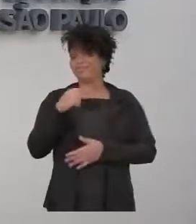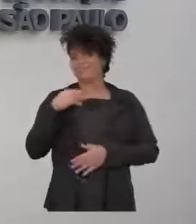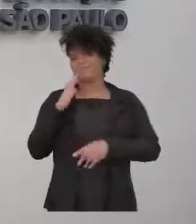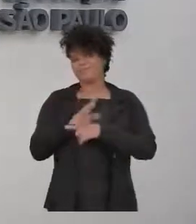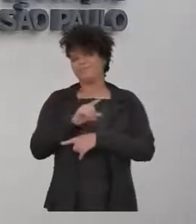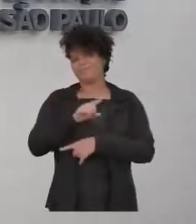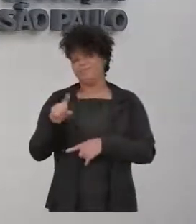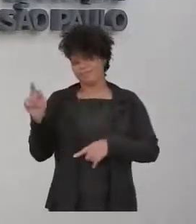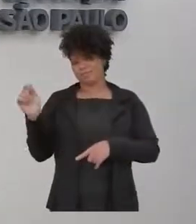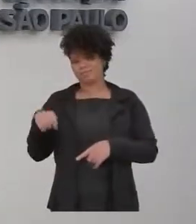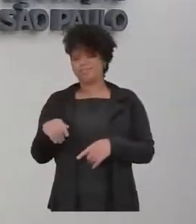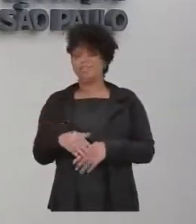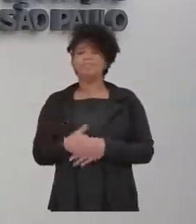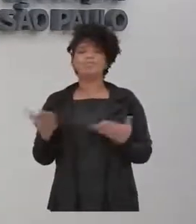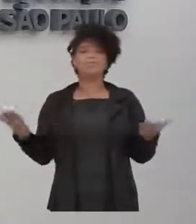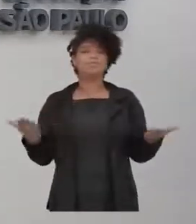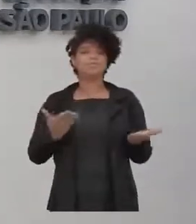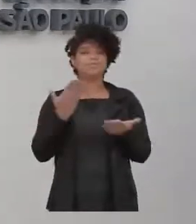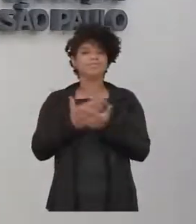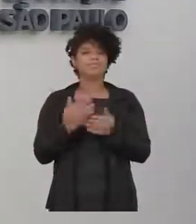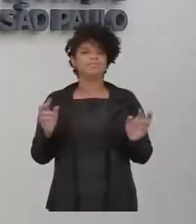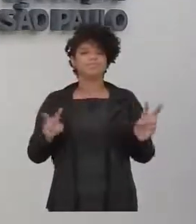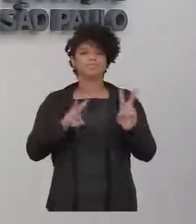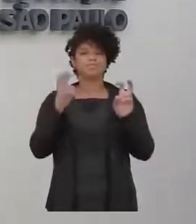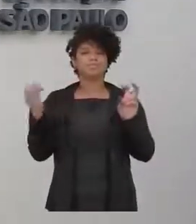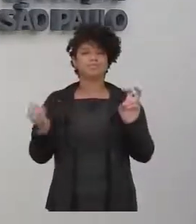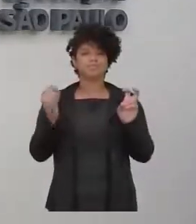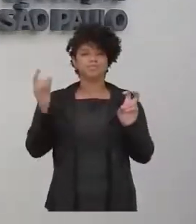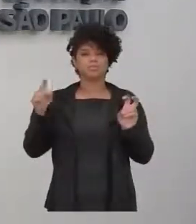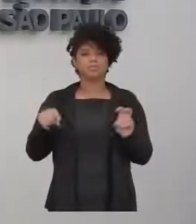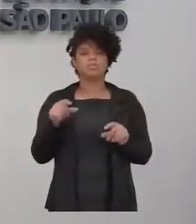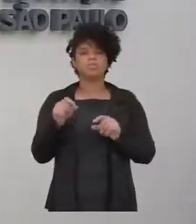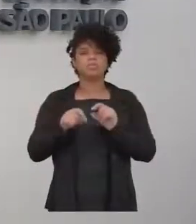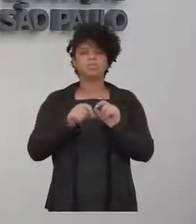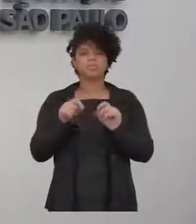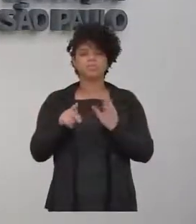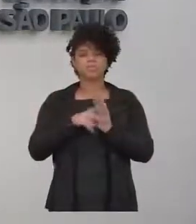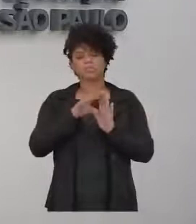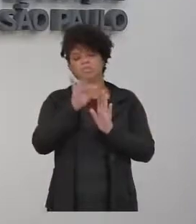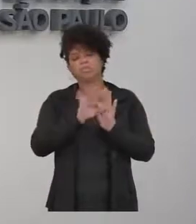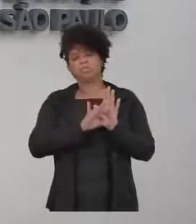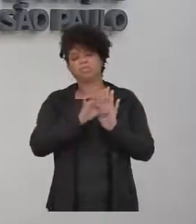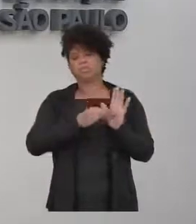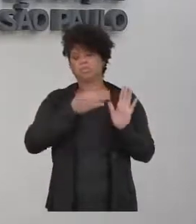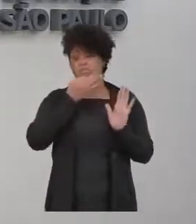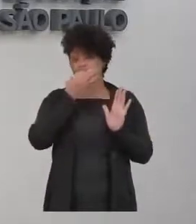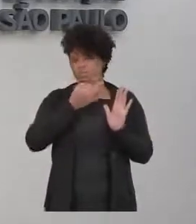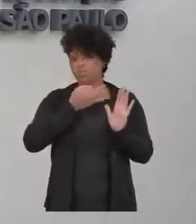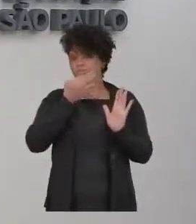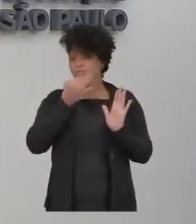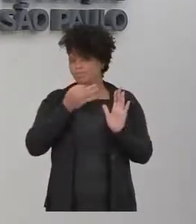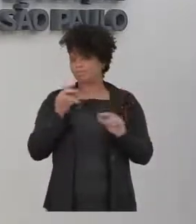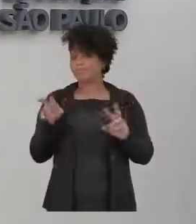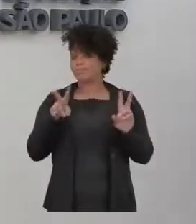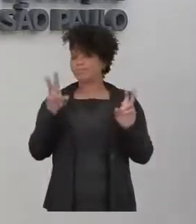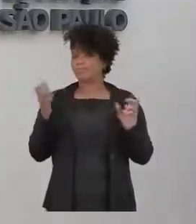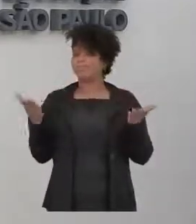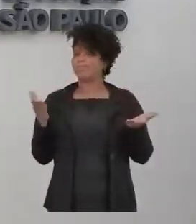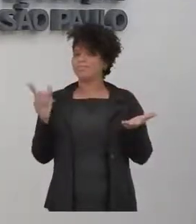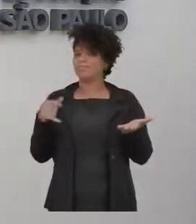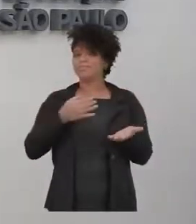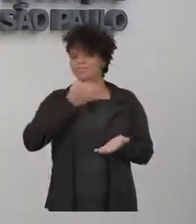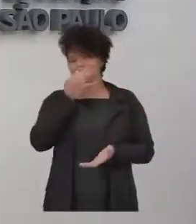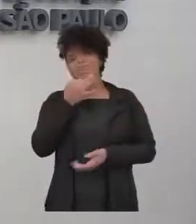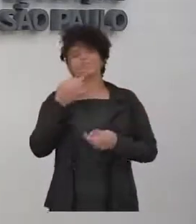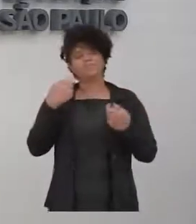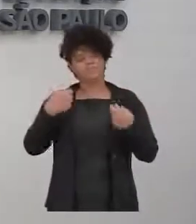hoje é uma das aulas que tem um dos temas mais importantes em relação a isso. A gente vai falar de texto de opinião. O nome da aula, Opinar é Preciso, tá certo? Então,